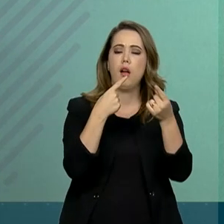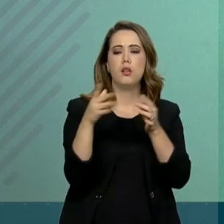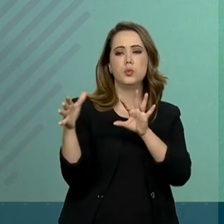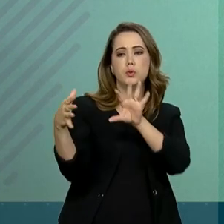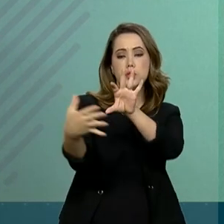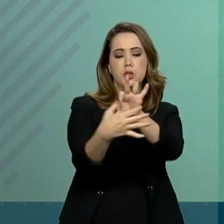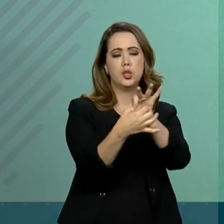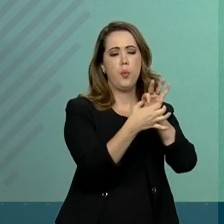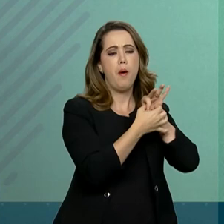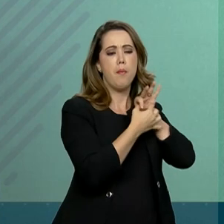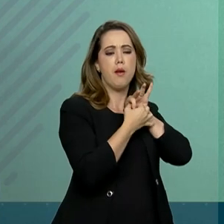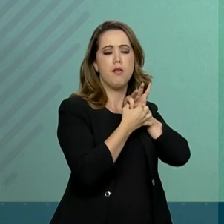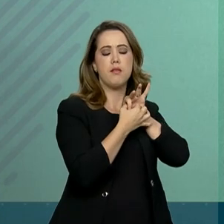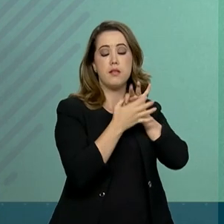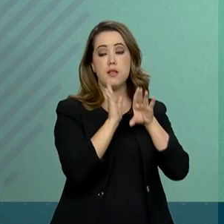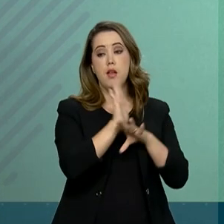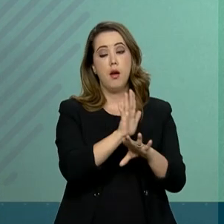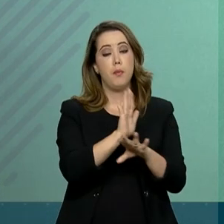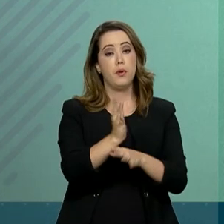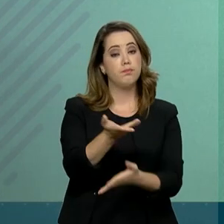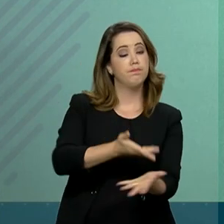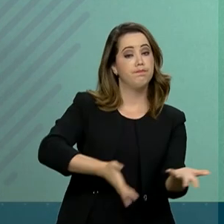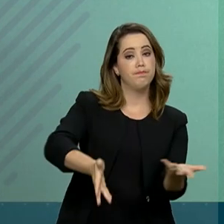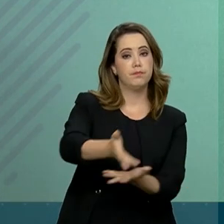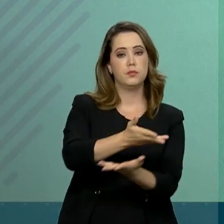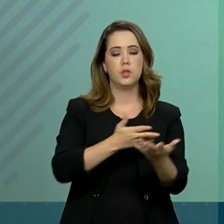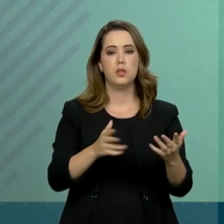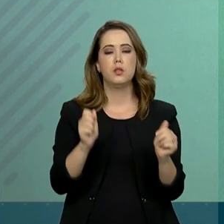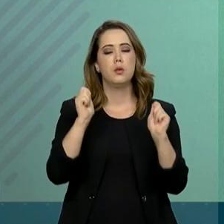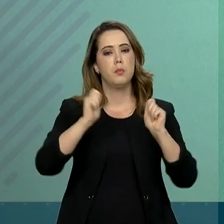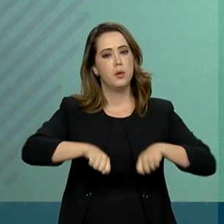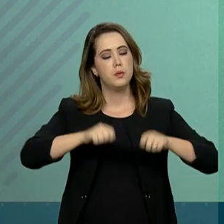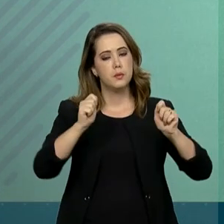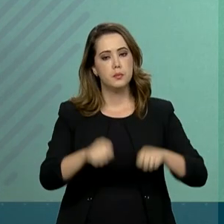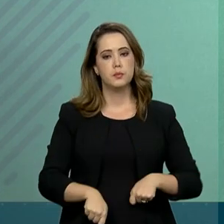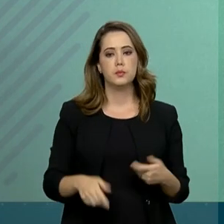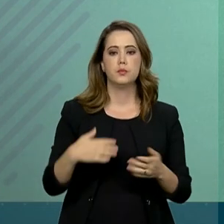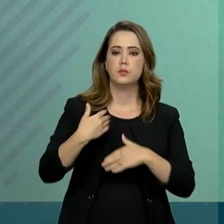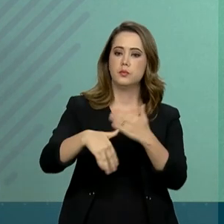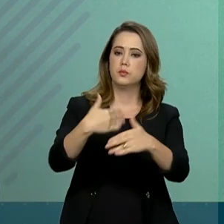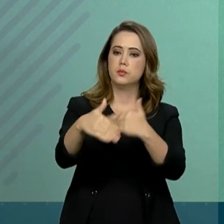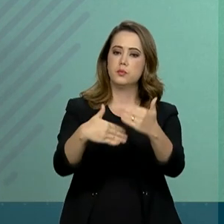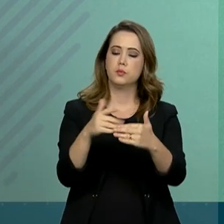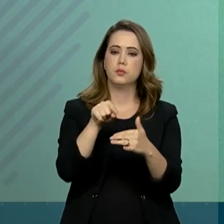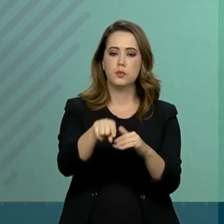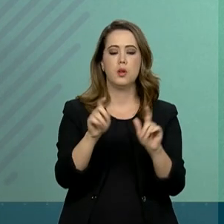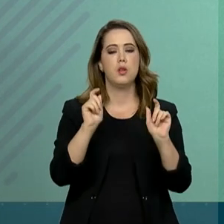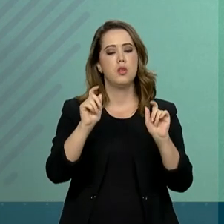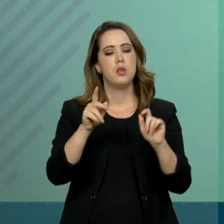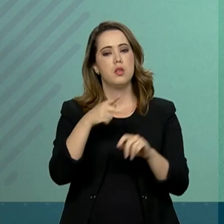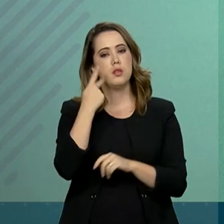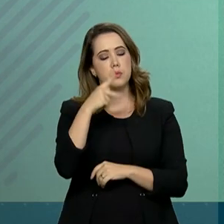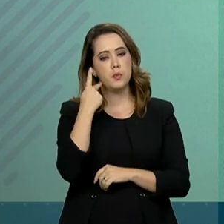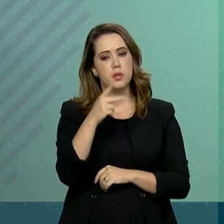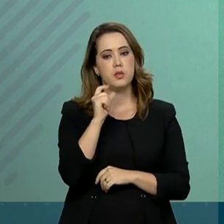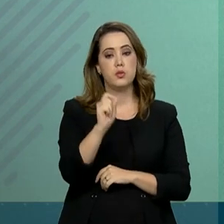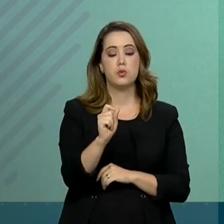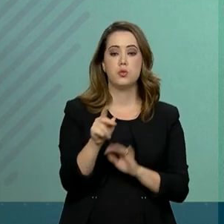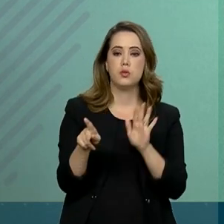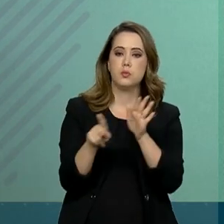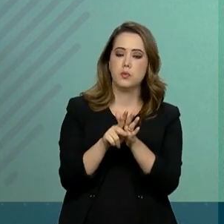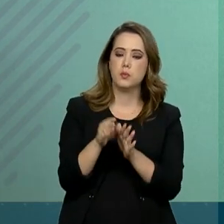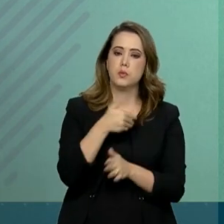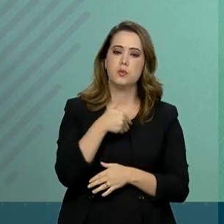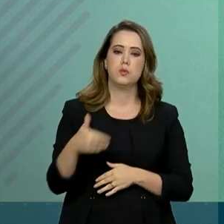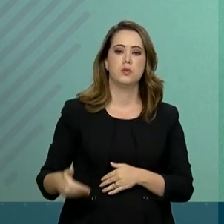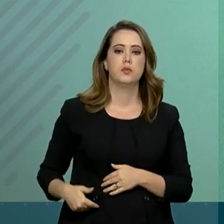e apoiar iniciativas que possibilitem avanços nas políticas públicas relacionadas